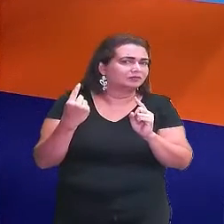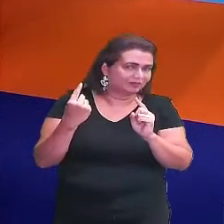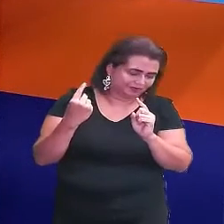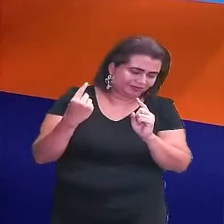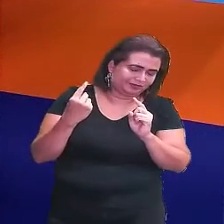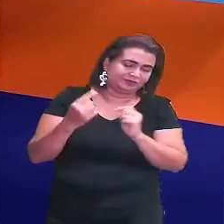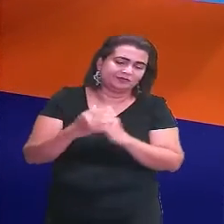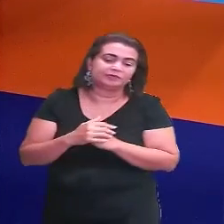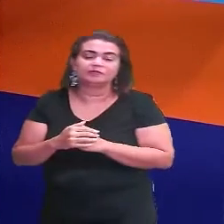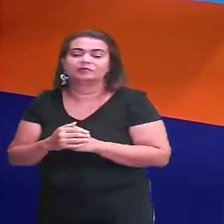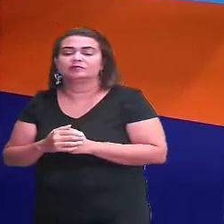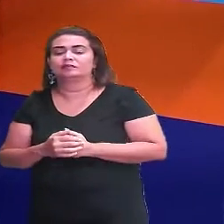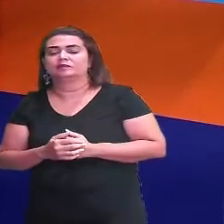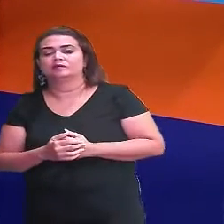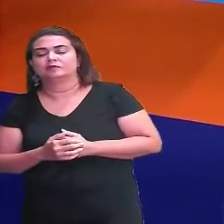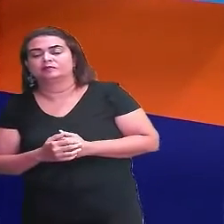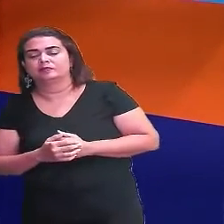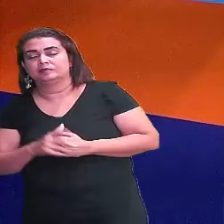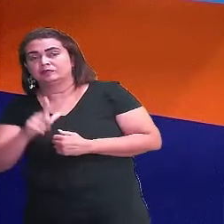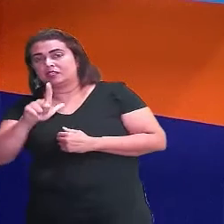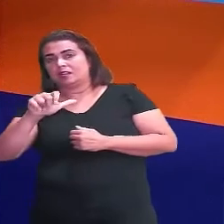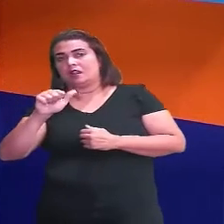é isso? Então, não é.